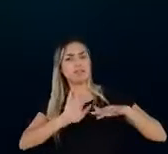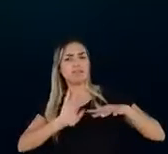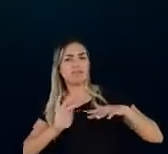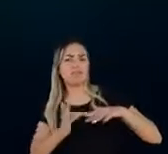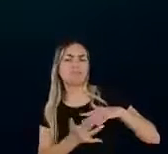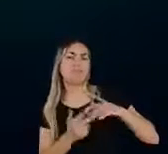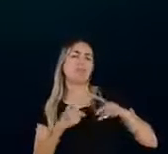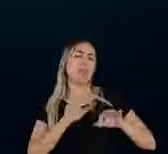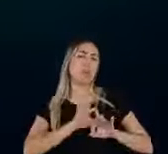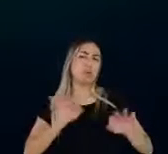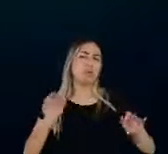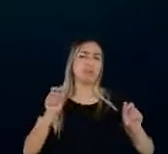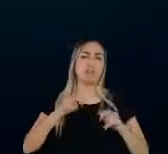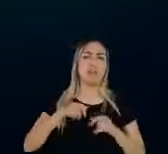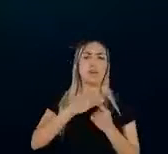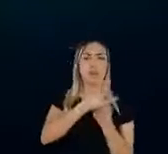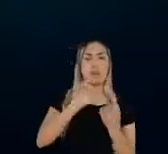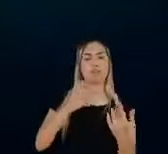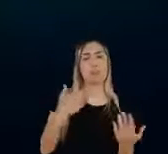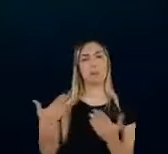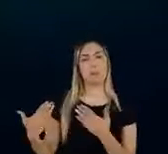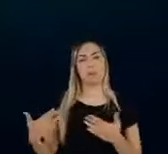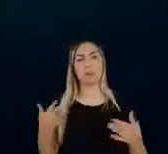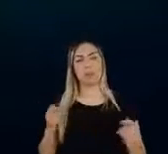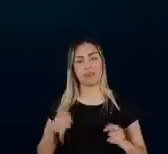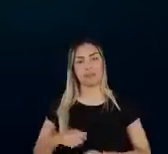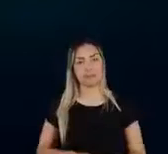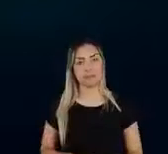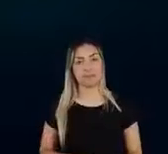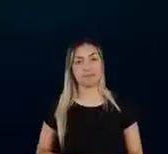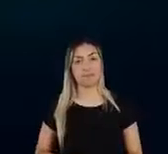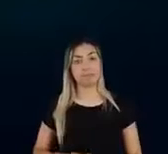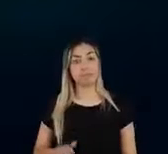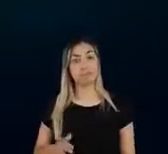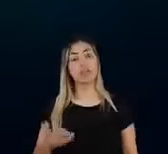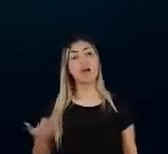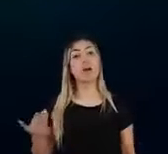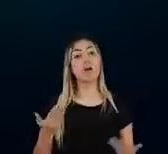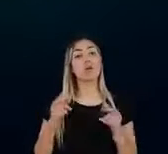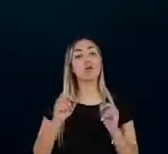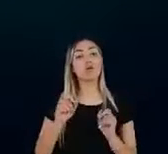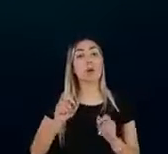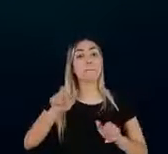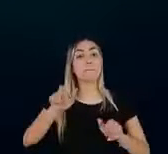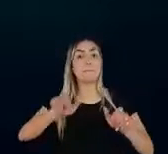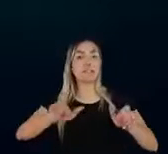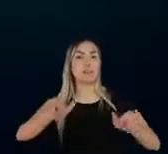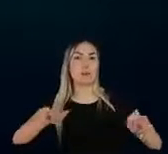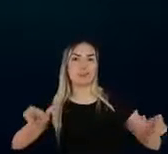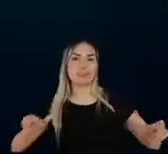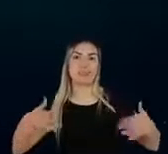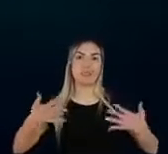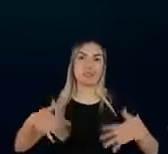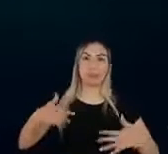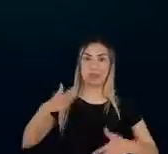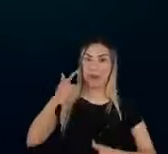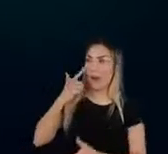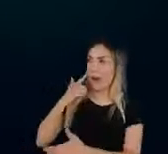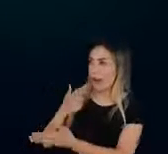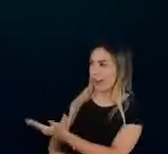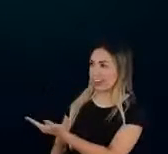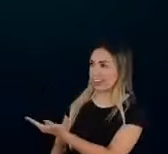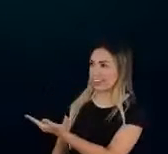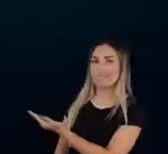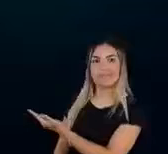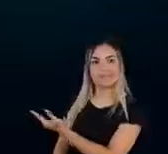e conversar em massa com seus clientes tá por fim pessoas olha pessoas e filha gastar horas e horas falando de como fazer isso